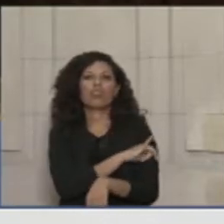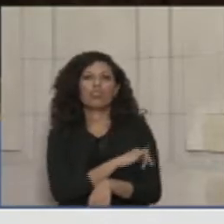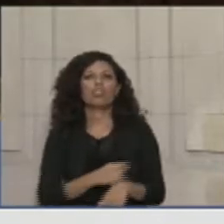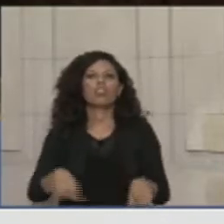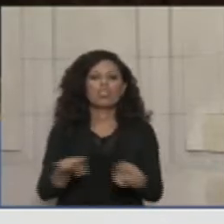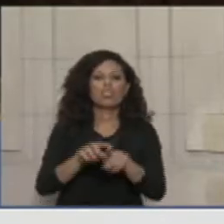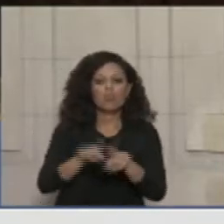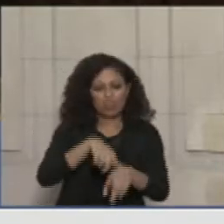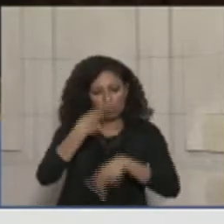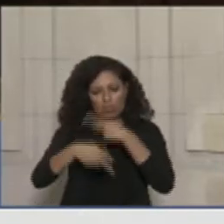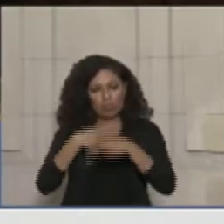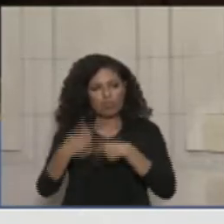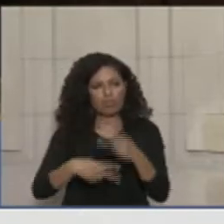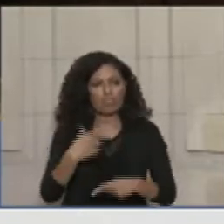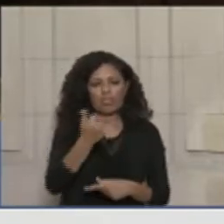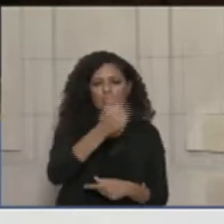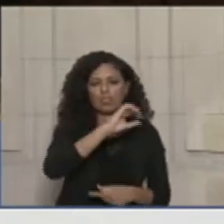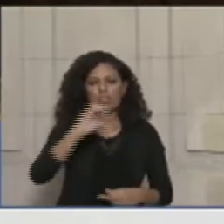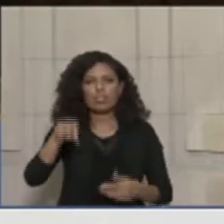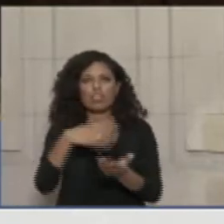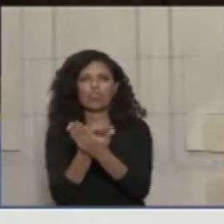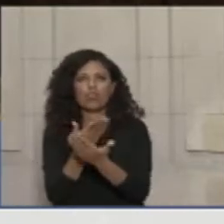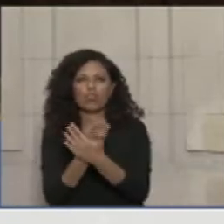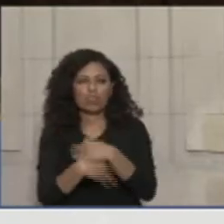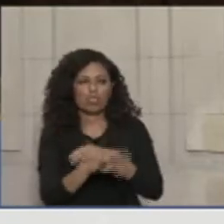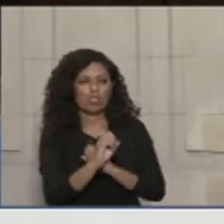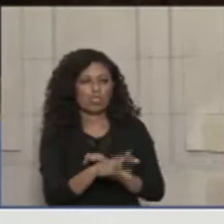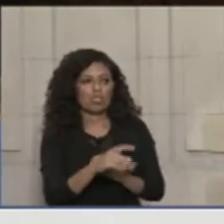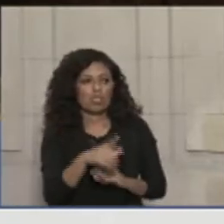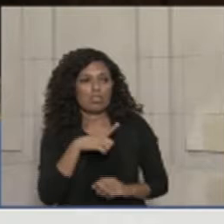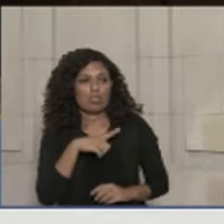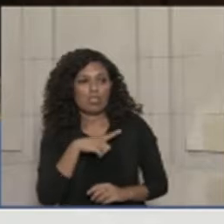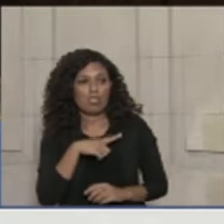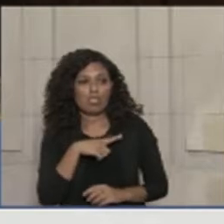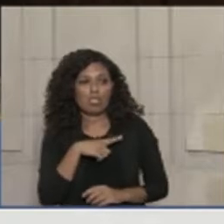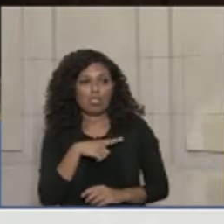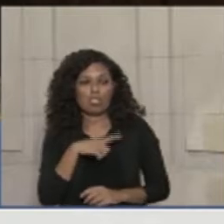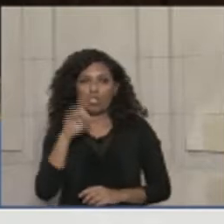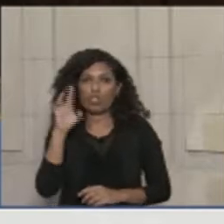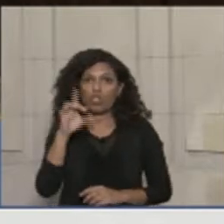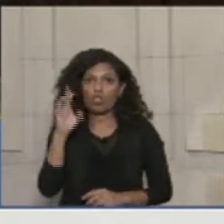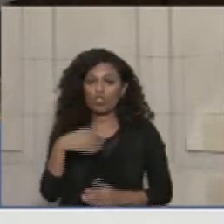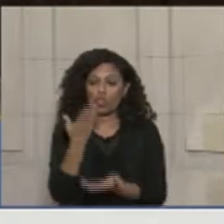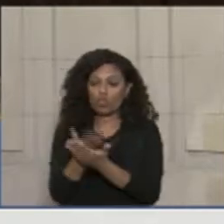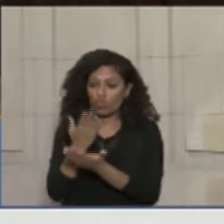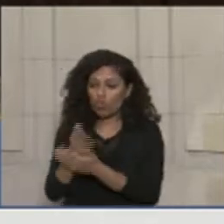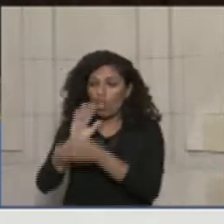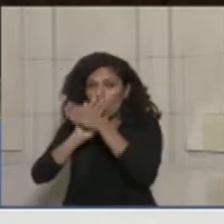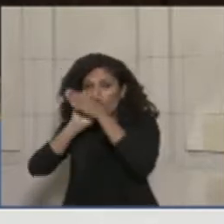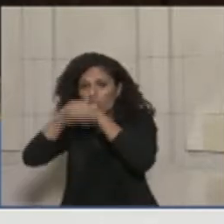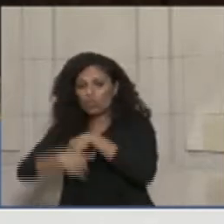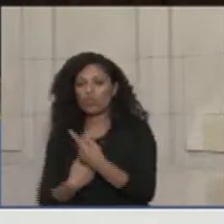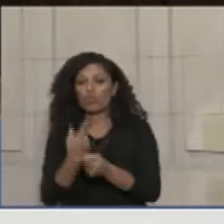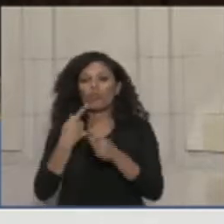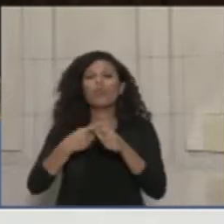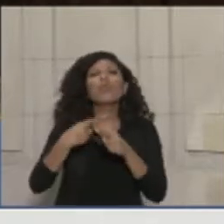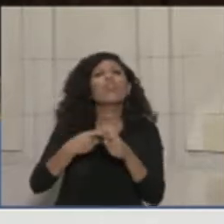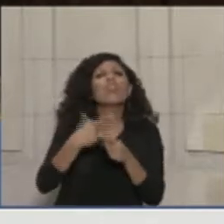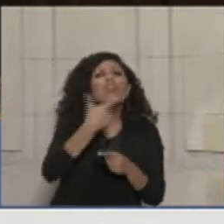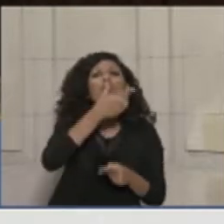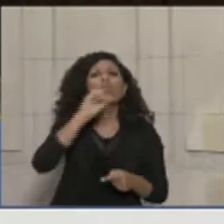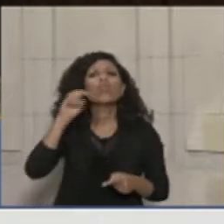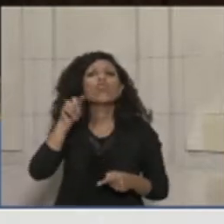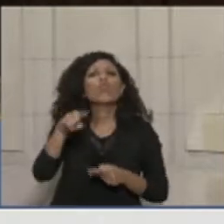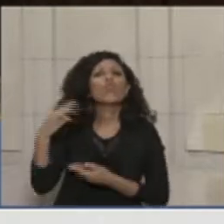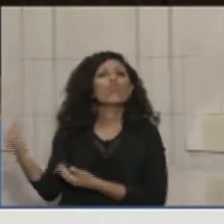para vocês 10 escolas que tem apenas ensino noturno, porque esses 20 mil alunos não podem